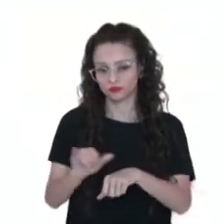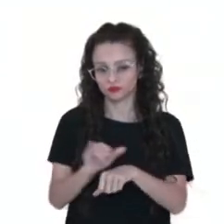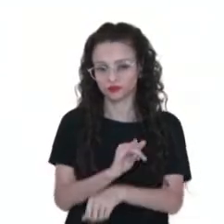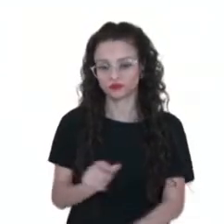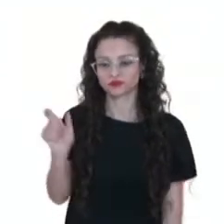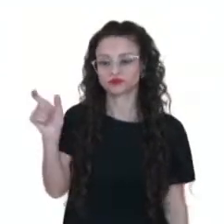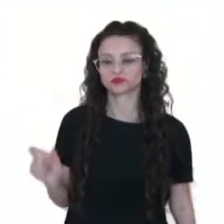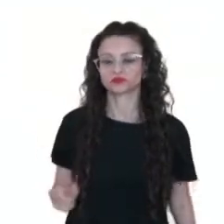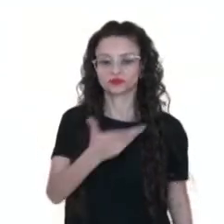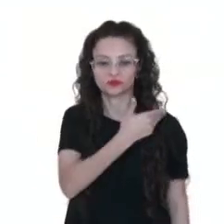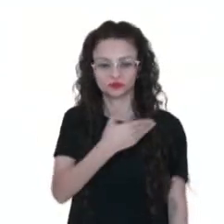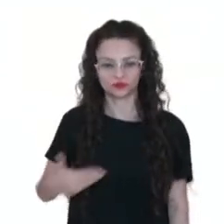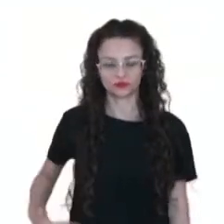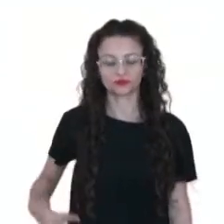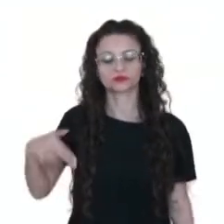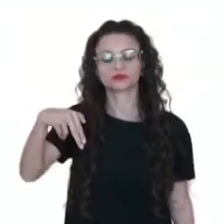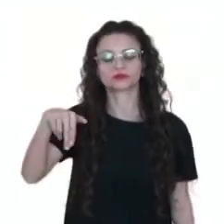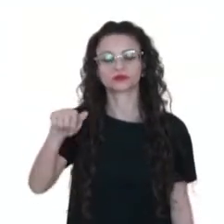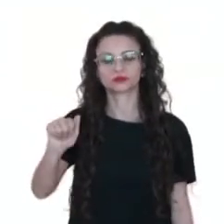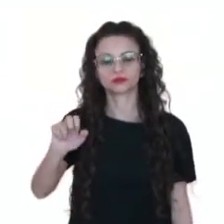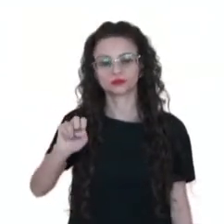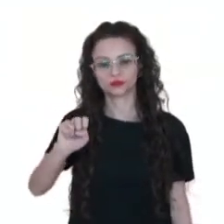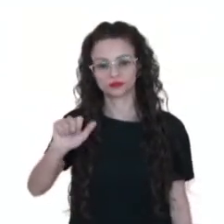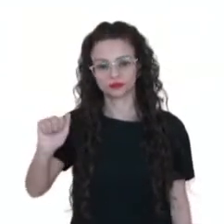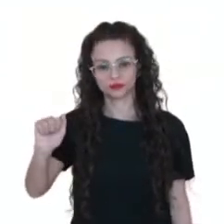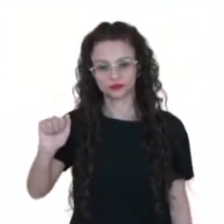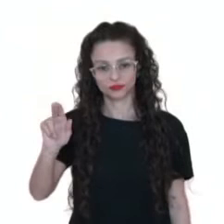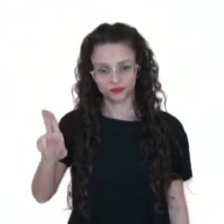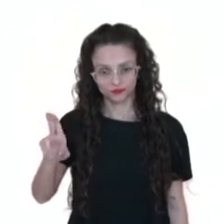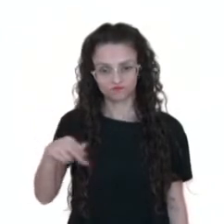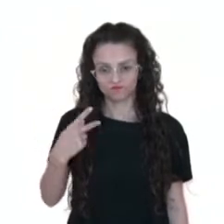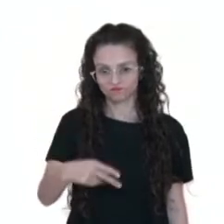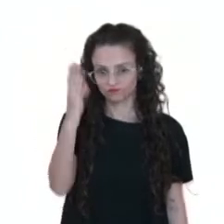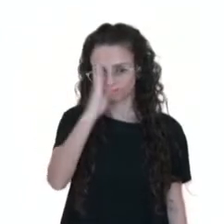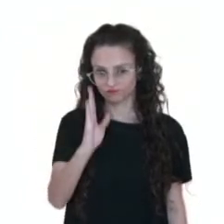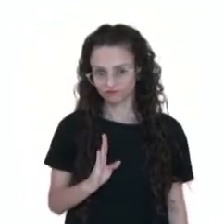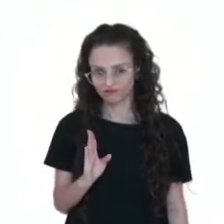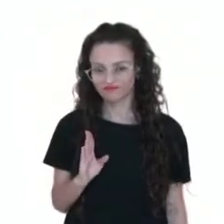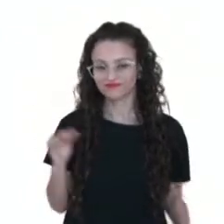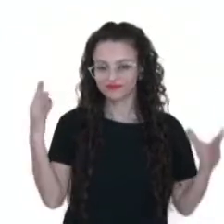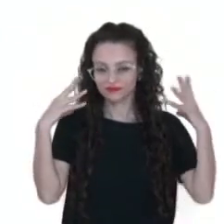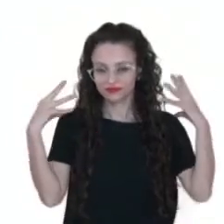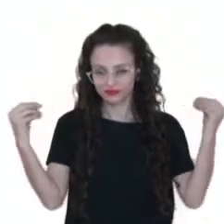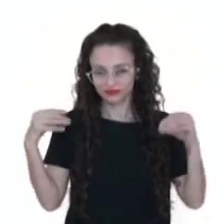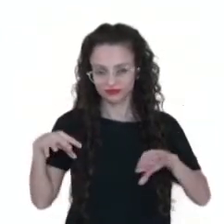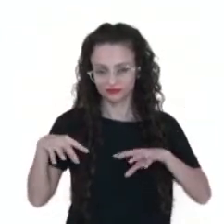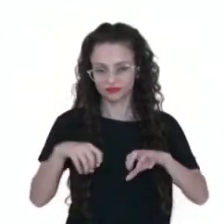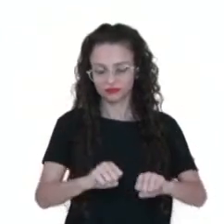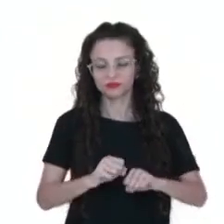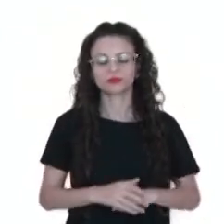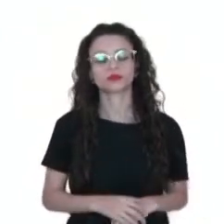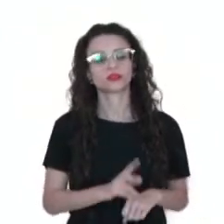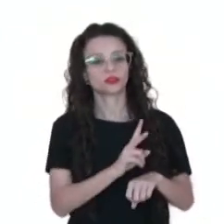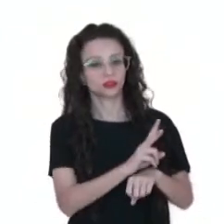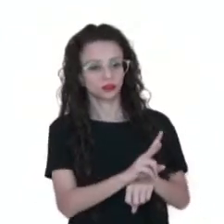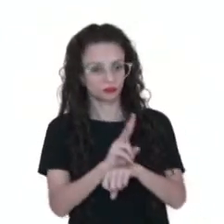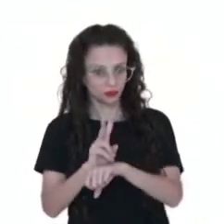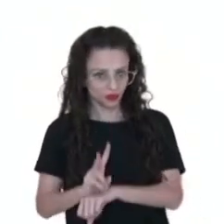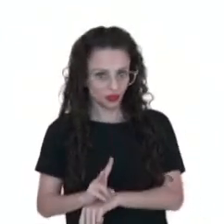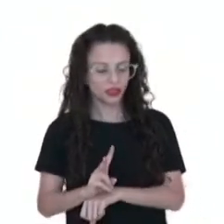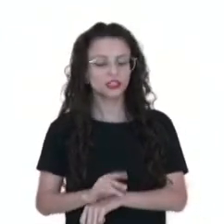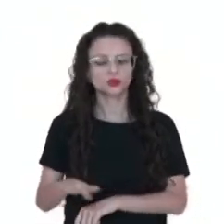pelo governo de Maurício de Nassau no Brasil holandês? Veja, empréstimos aos senhores de